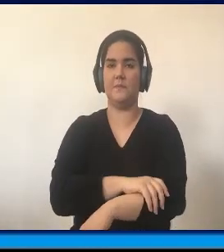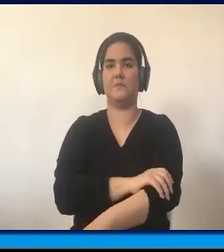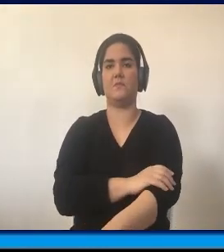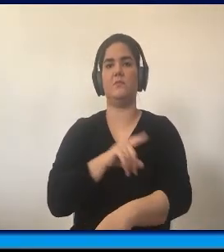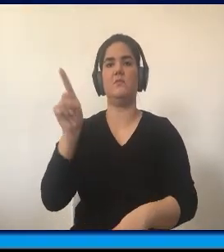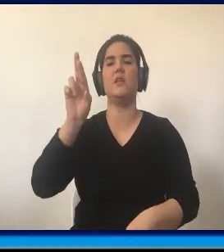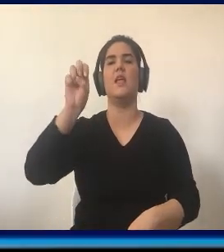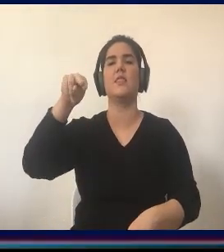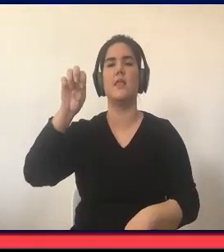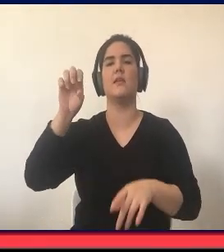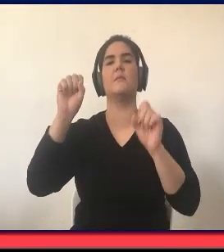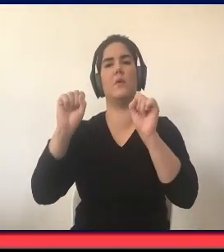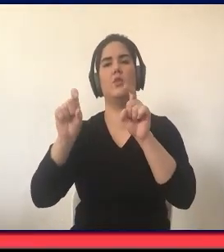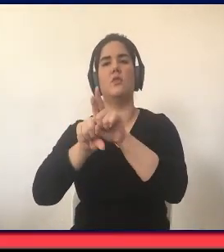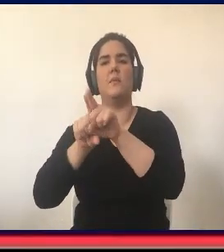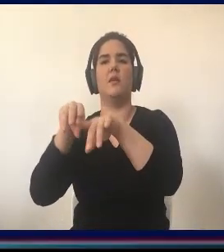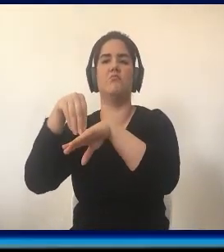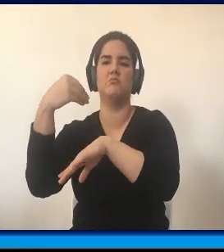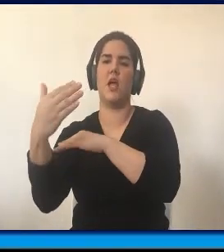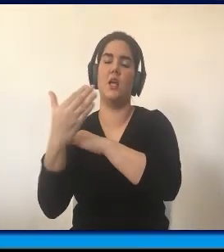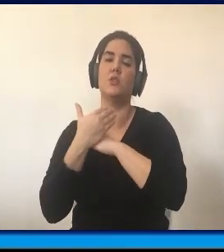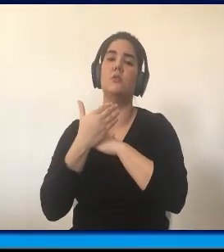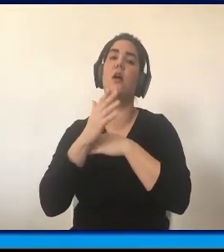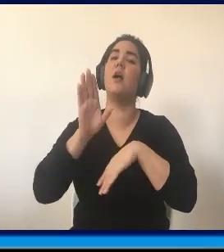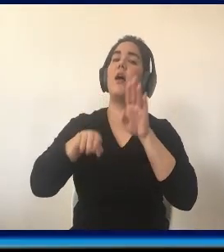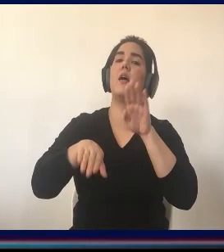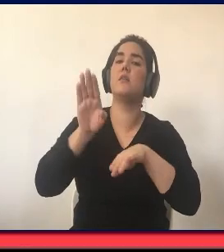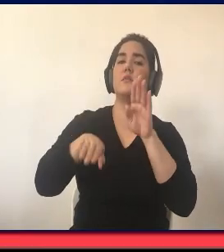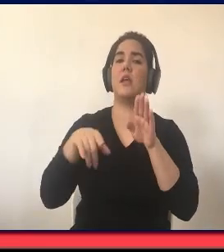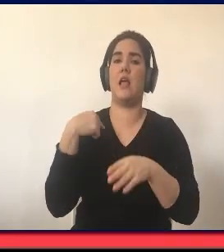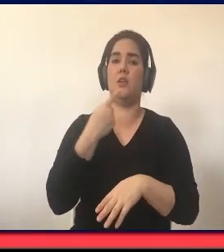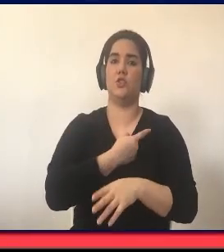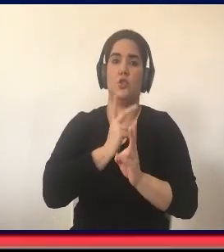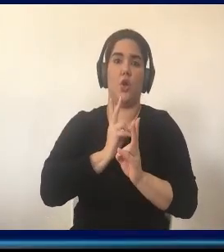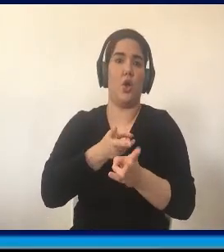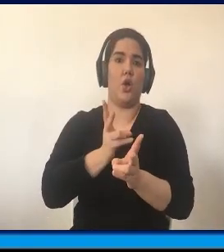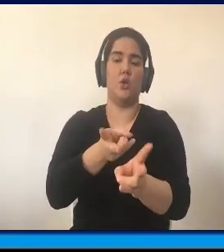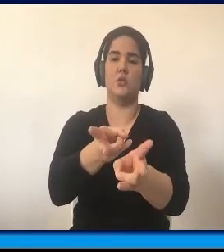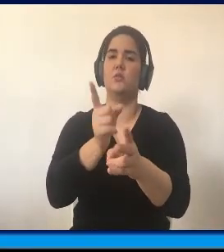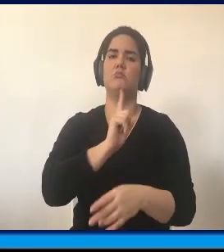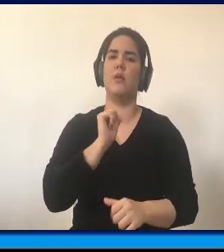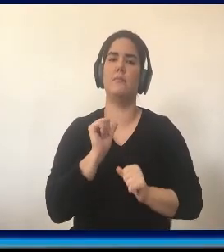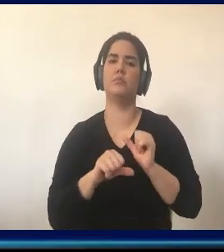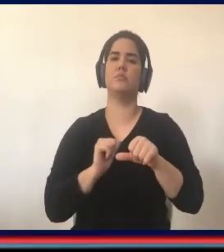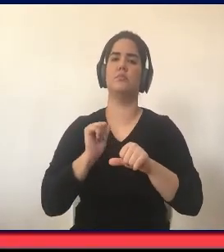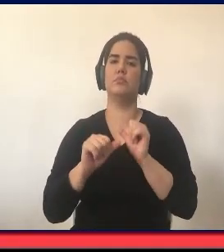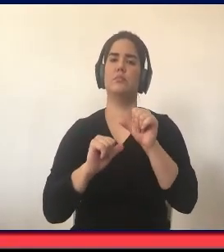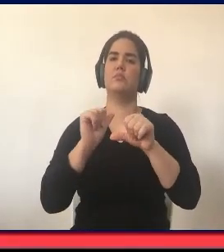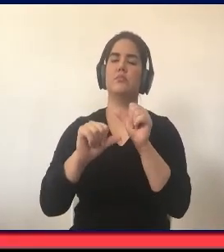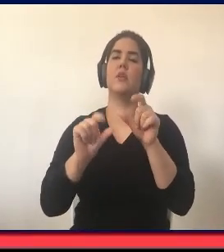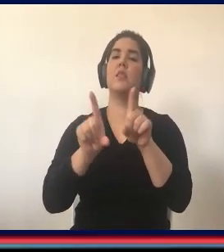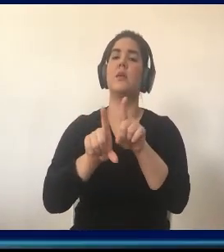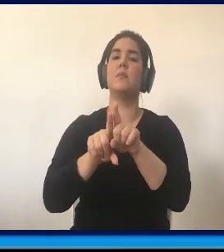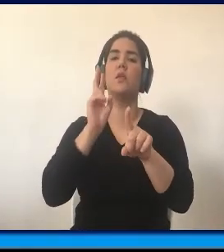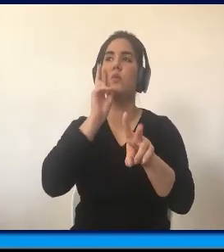que às vezes, cara, a gente não é constante e a gente não visualiza um propósito, a gente não sabe